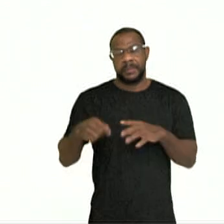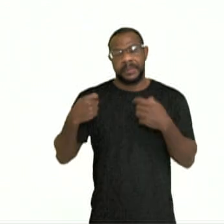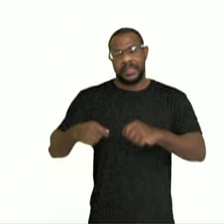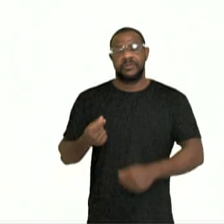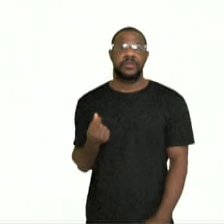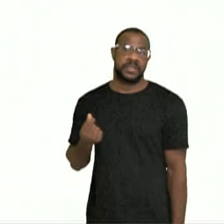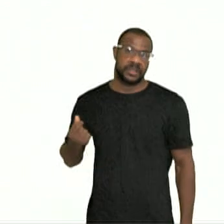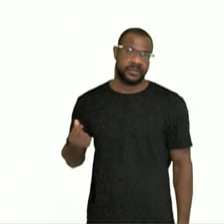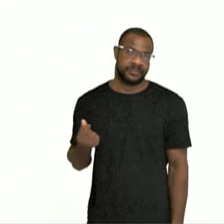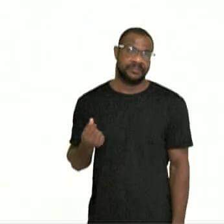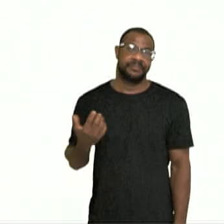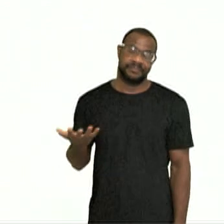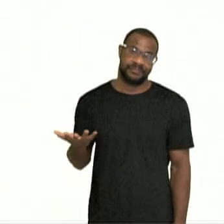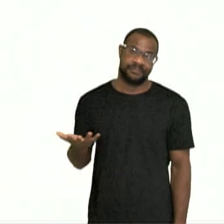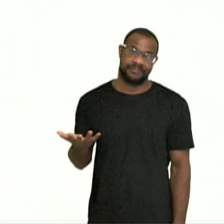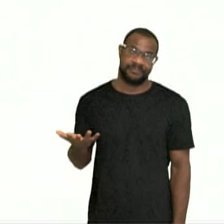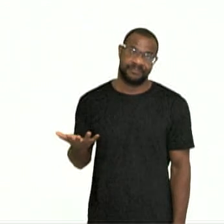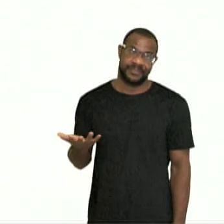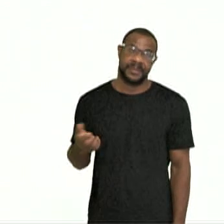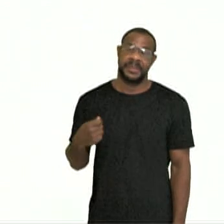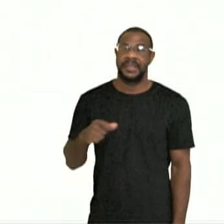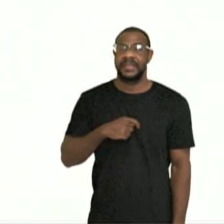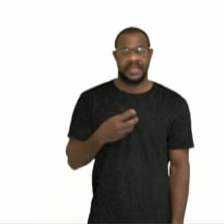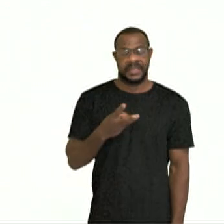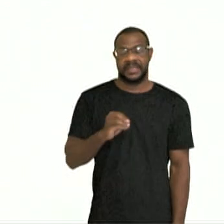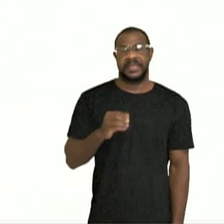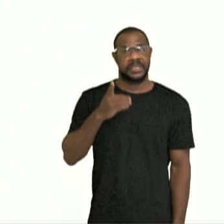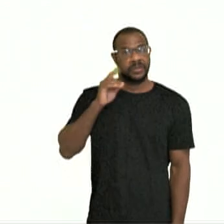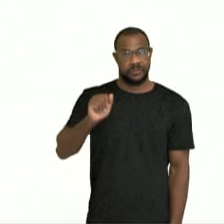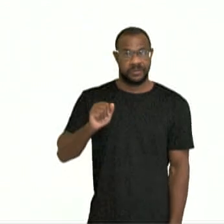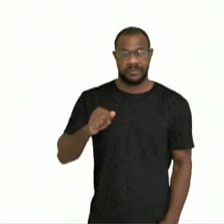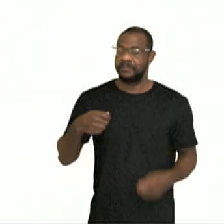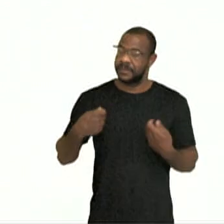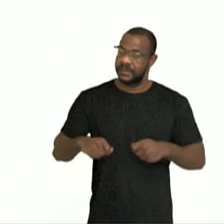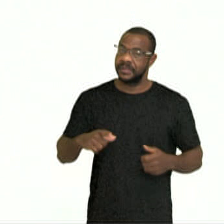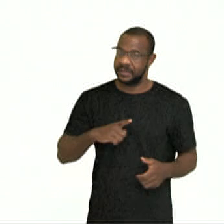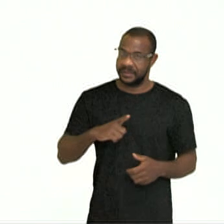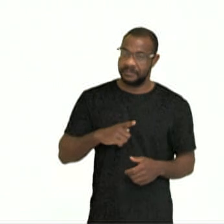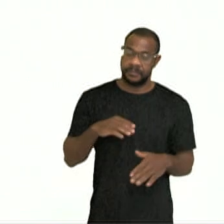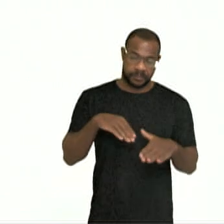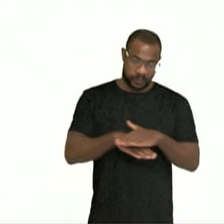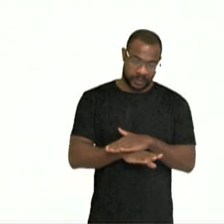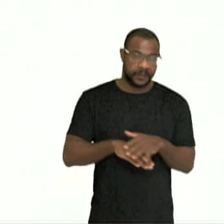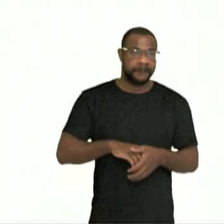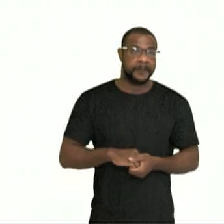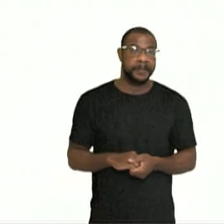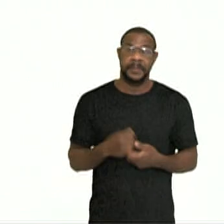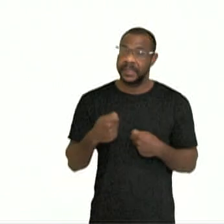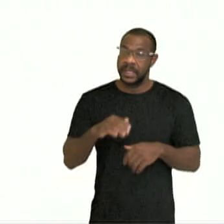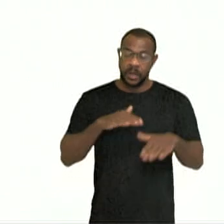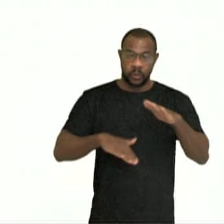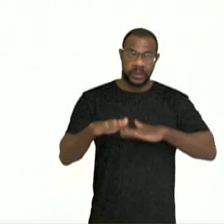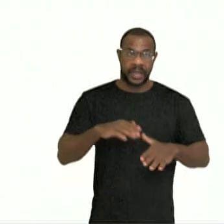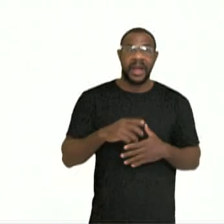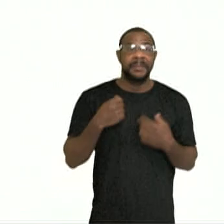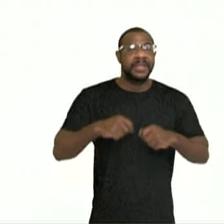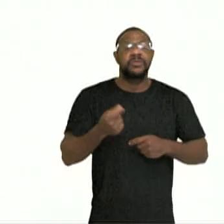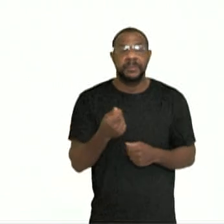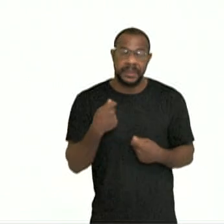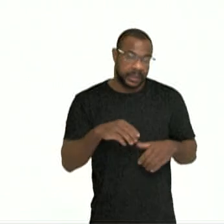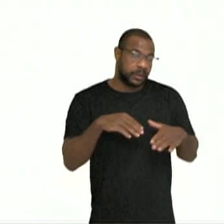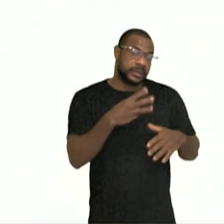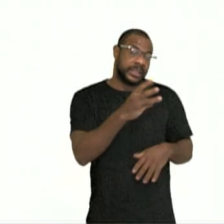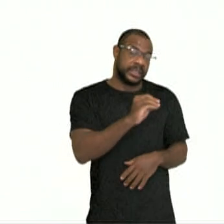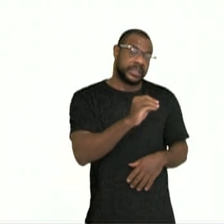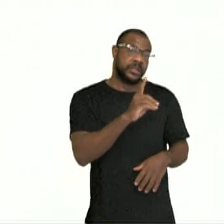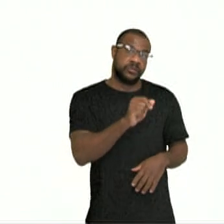recebe de juro, que no mínimo tem que ter 30 dias para você poder receber o juro, né? Então tem que tomar alguns cuidados quando a gente for fazer. A